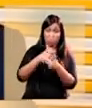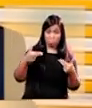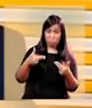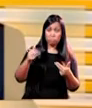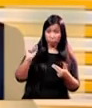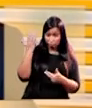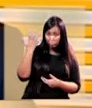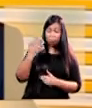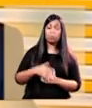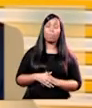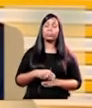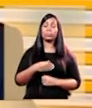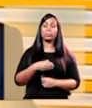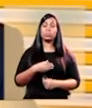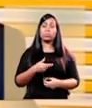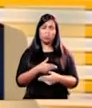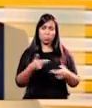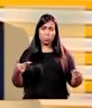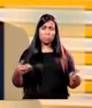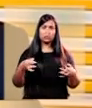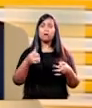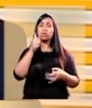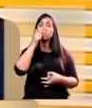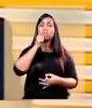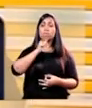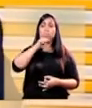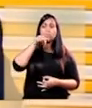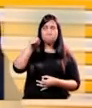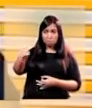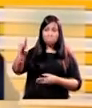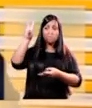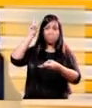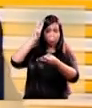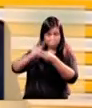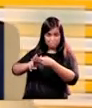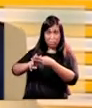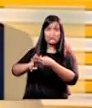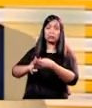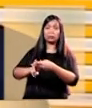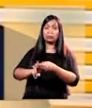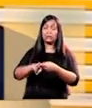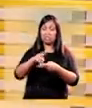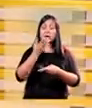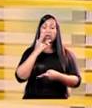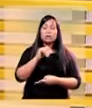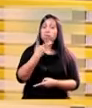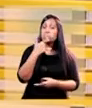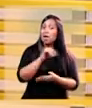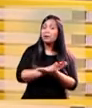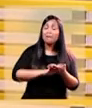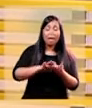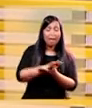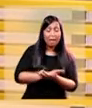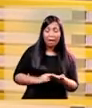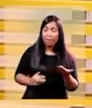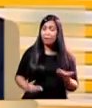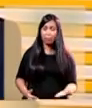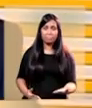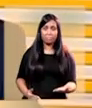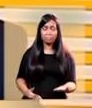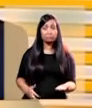casos, né, e um que é muito sintomático, de uma mãe presa, a criança sem o pai, né, um caso já